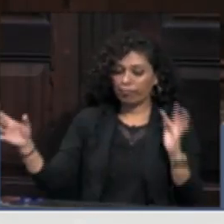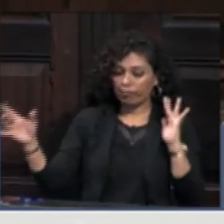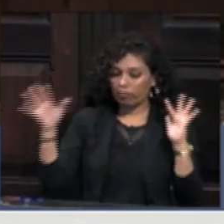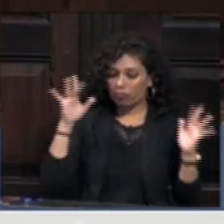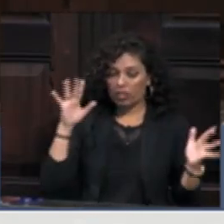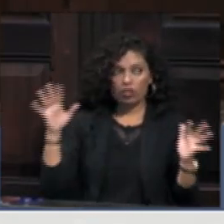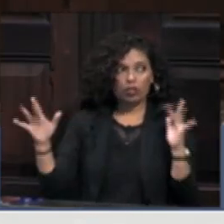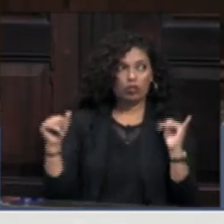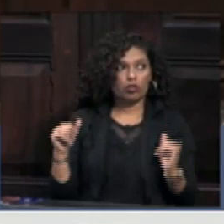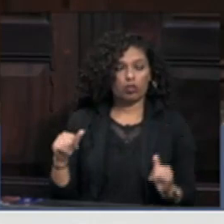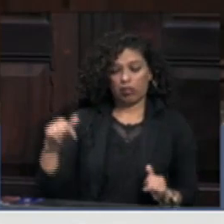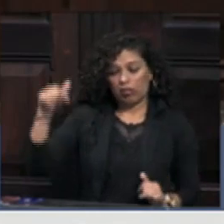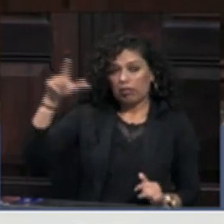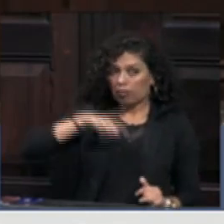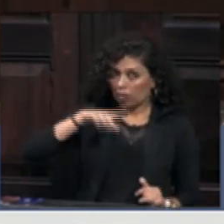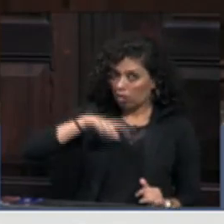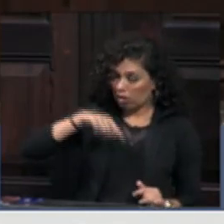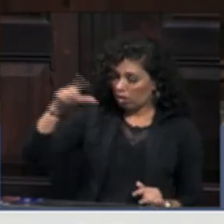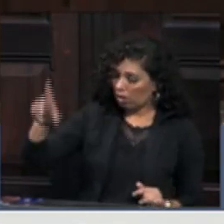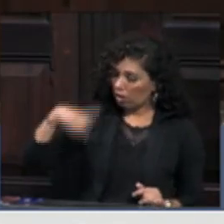porque parlamentares